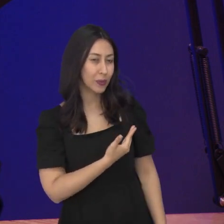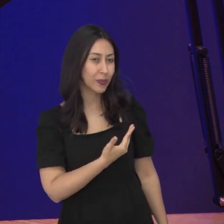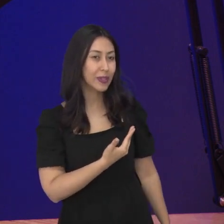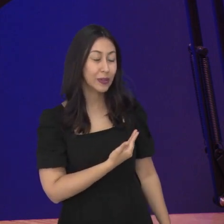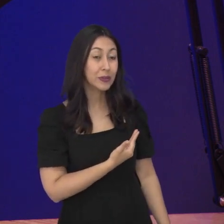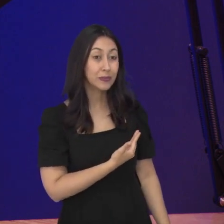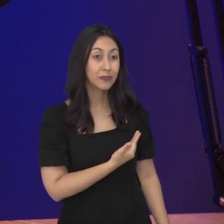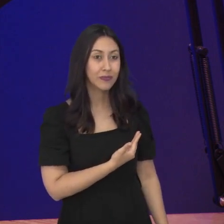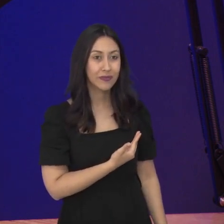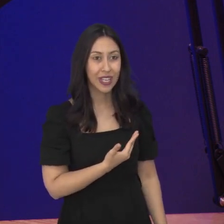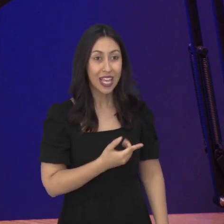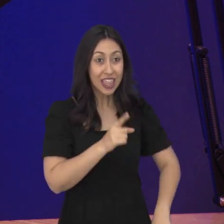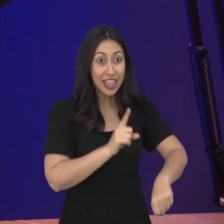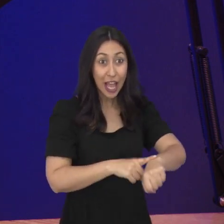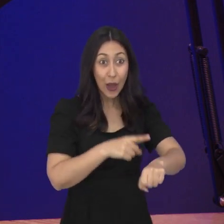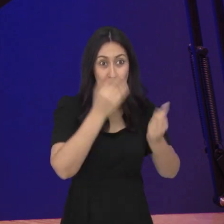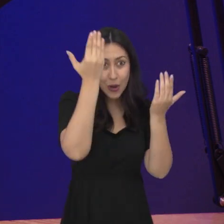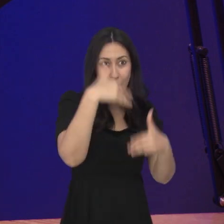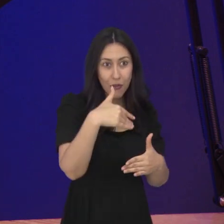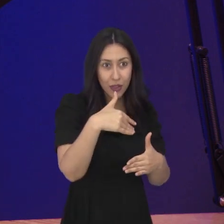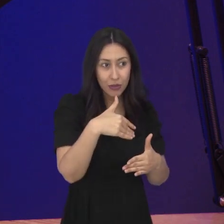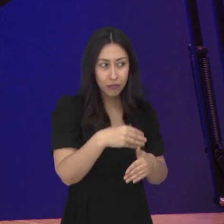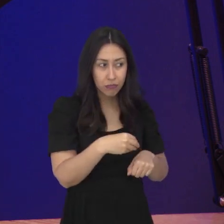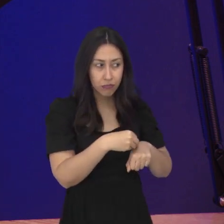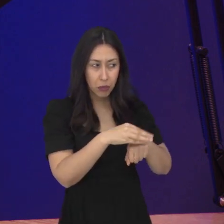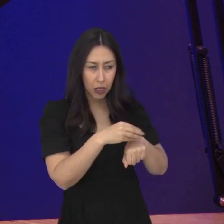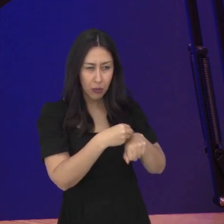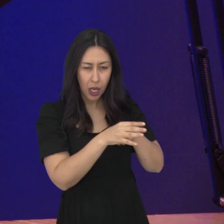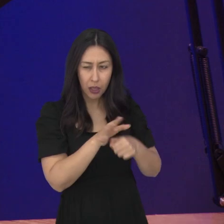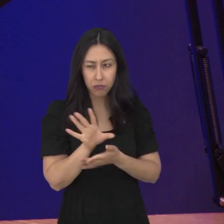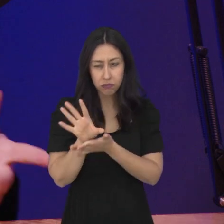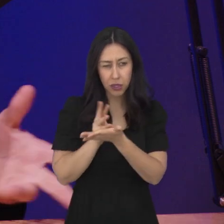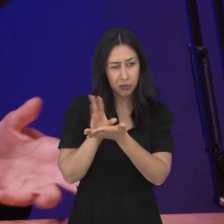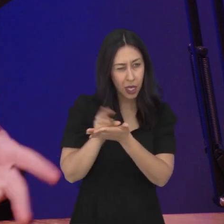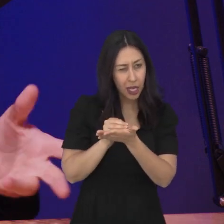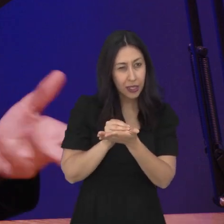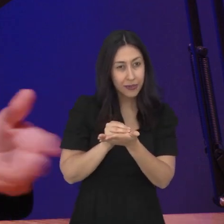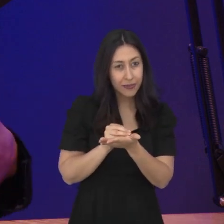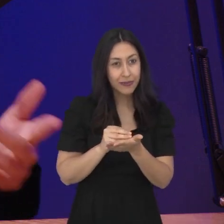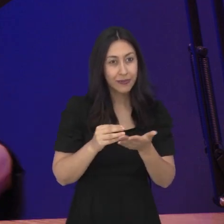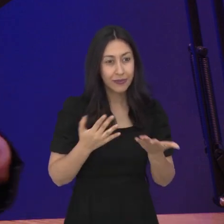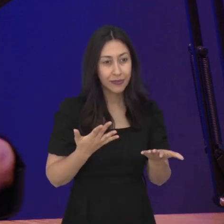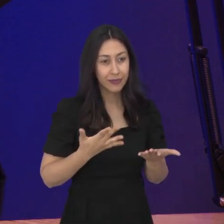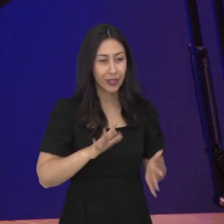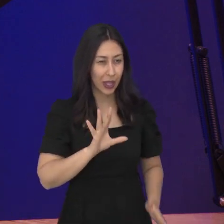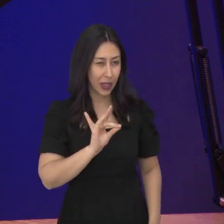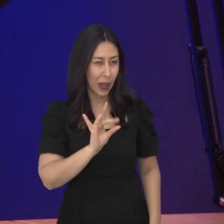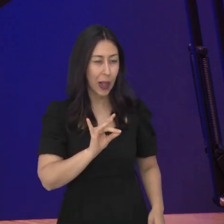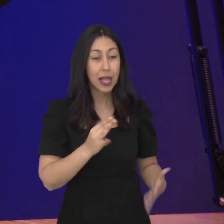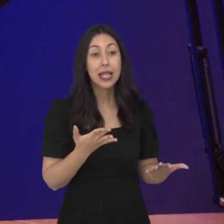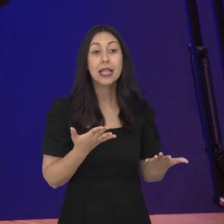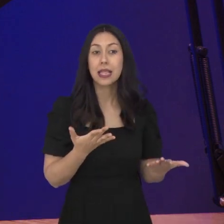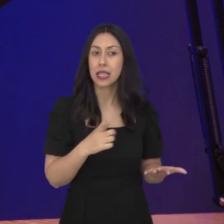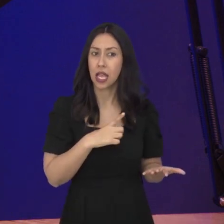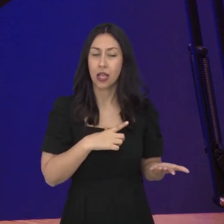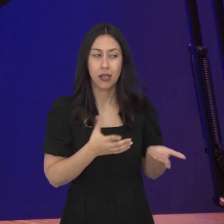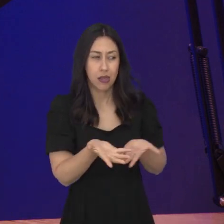amigos, a colar durante a prova. E, é claro, ela tem toda uma troca ali,